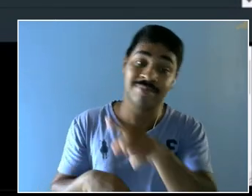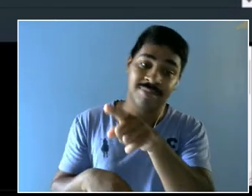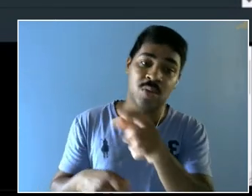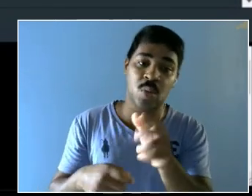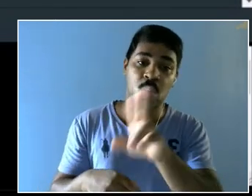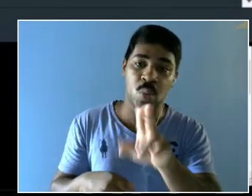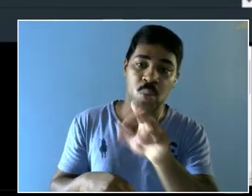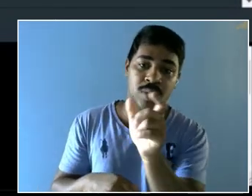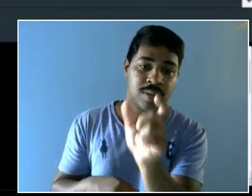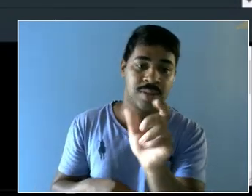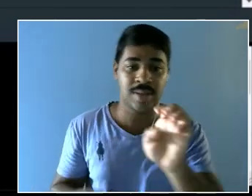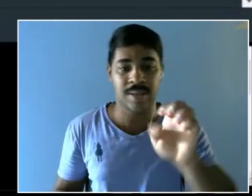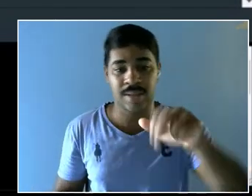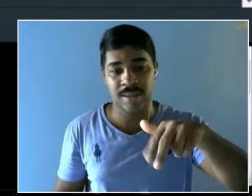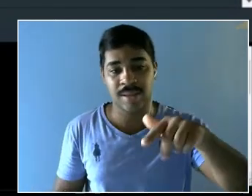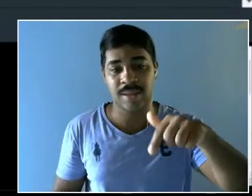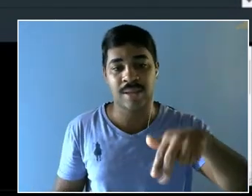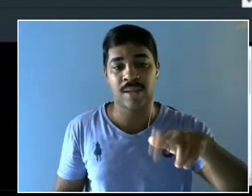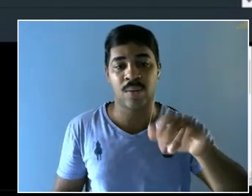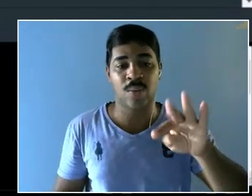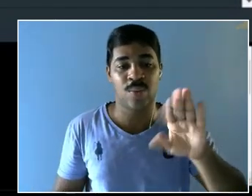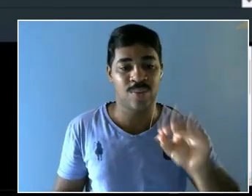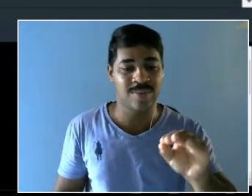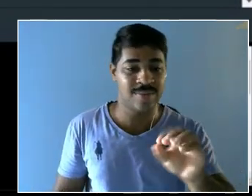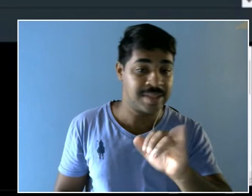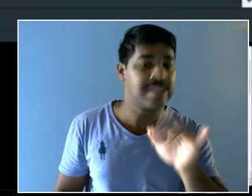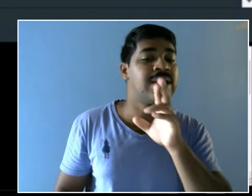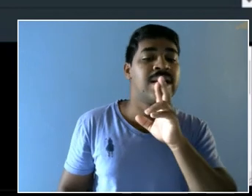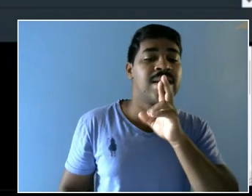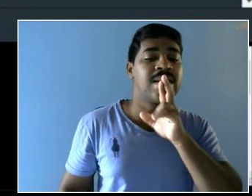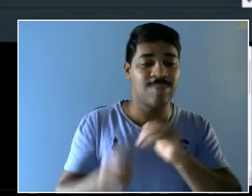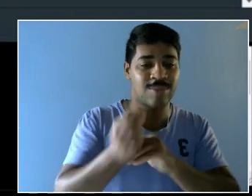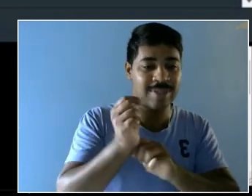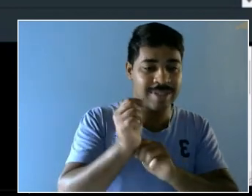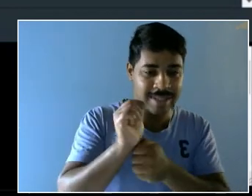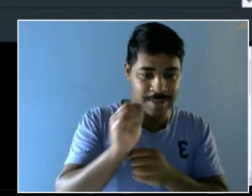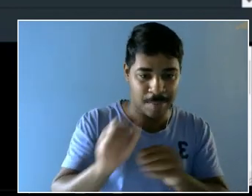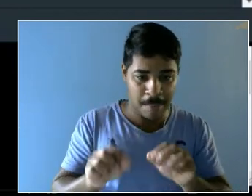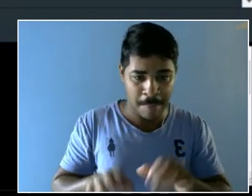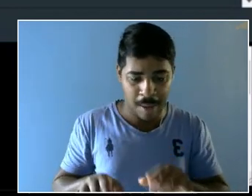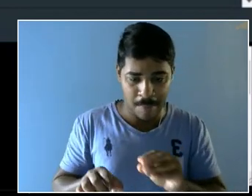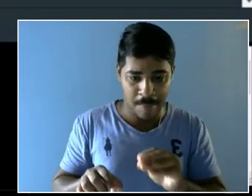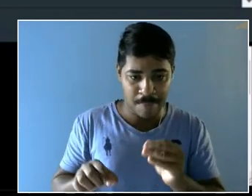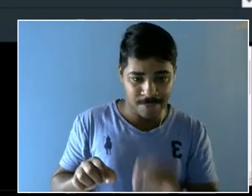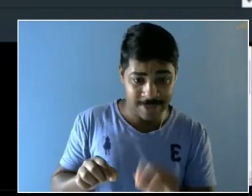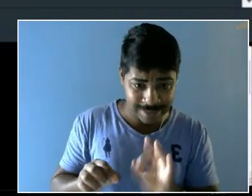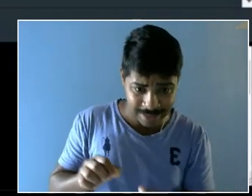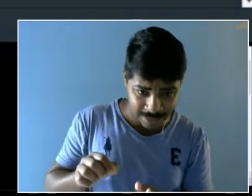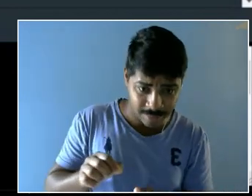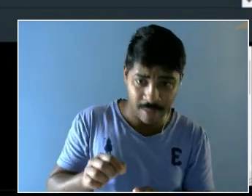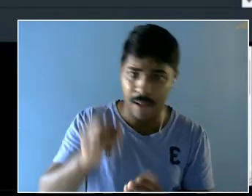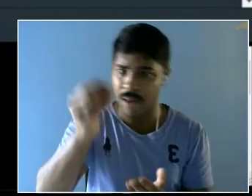fazer. A repetição, ela permite fazer muita coisa, gente. Isso aqui é só um exemplo. Só estou mostrando para vocês como